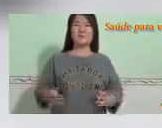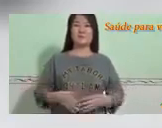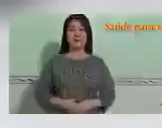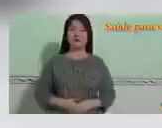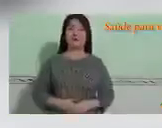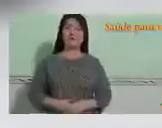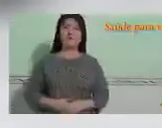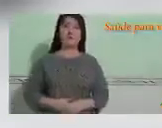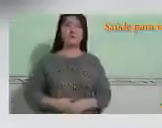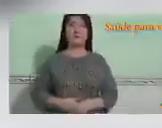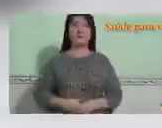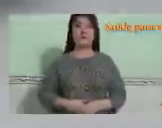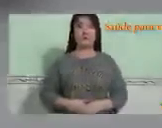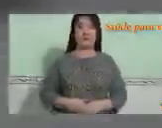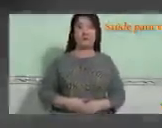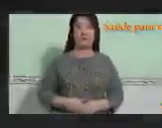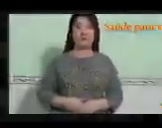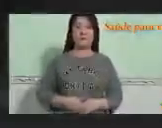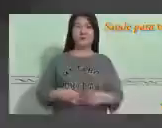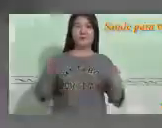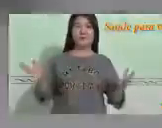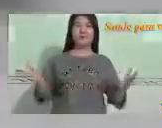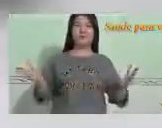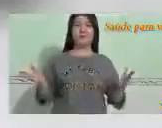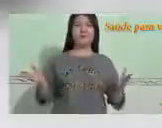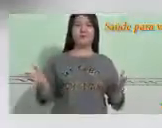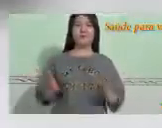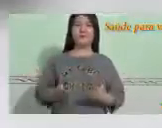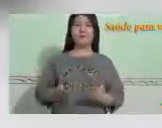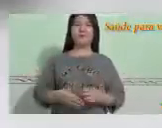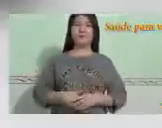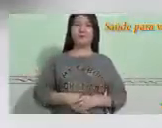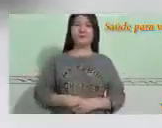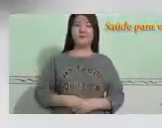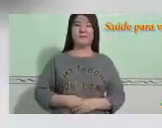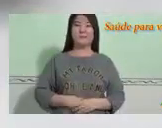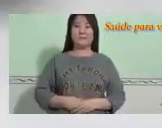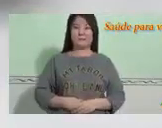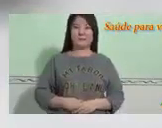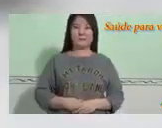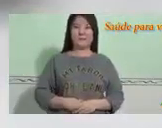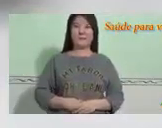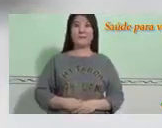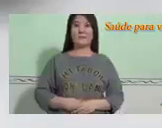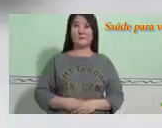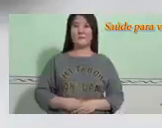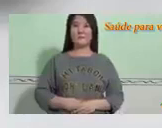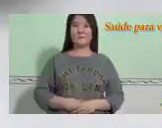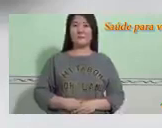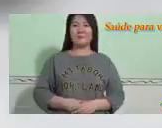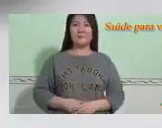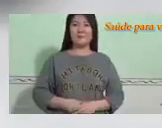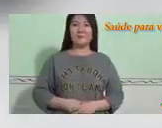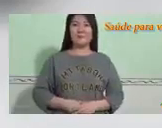nesse procedimento vírgula após a administração da anestesia vírgula ou histeroscópio vírgula que é um equipamento final